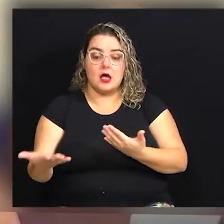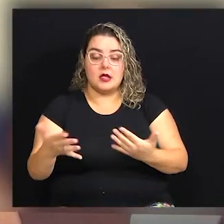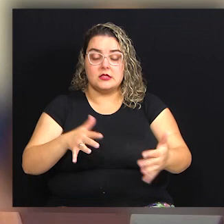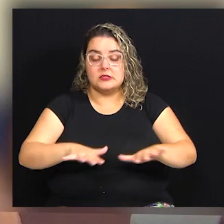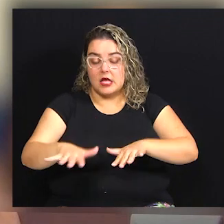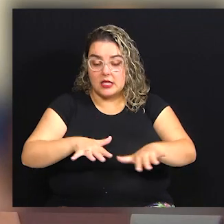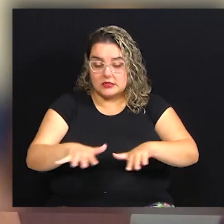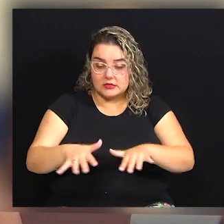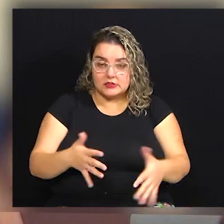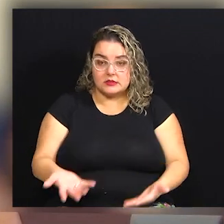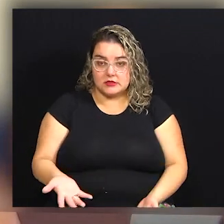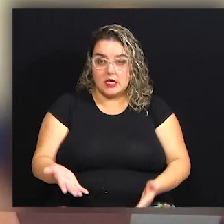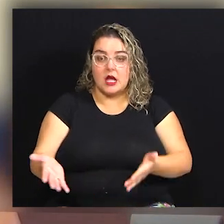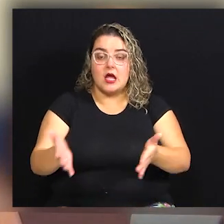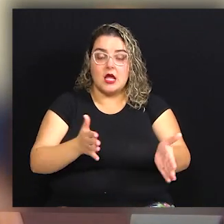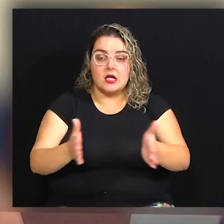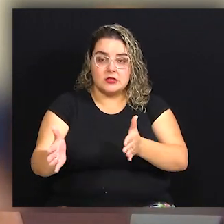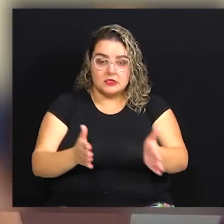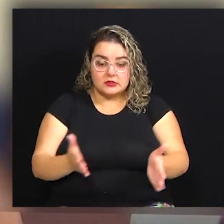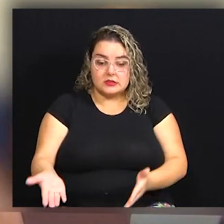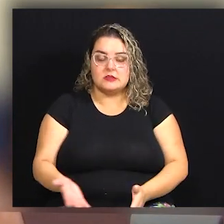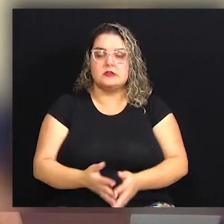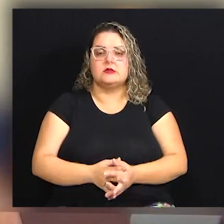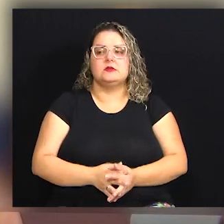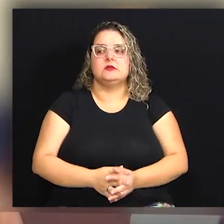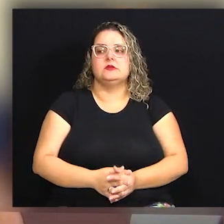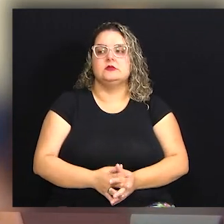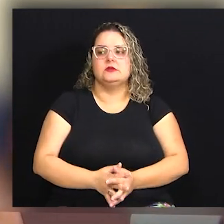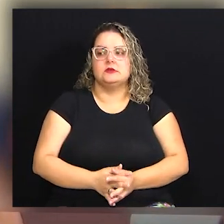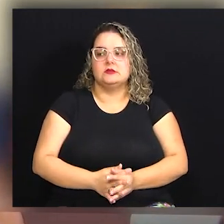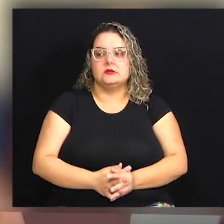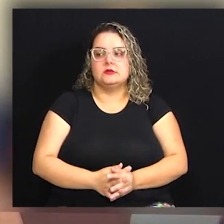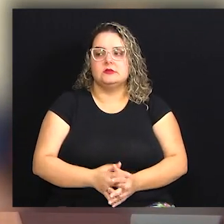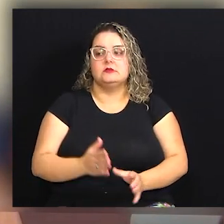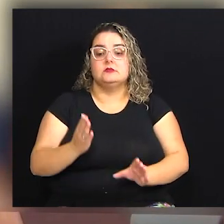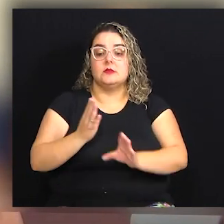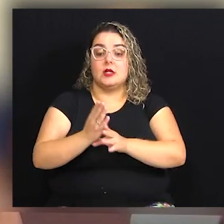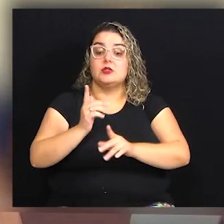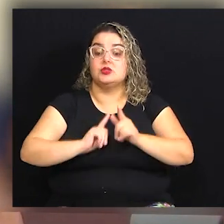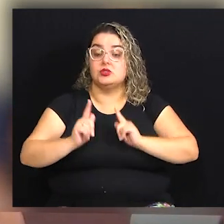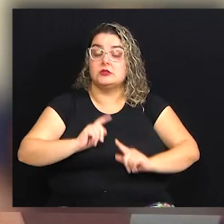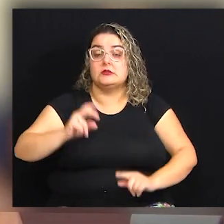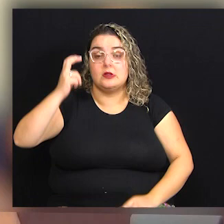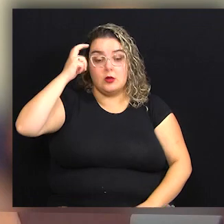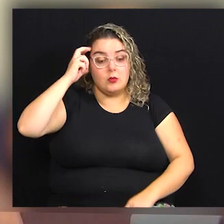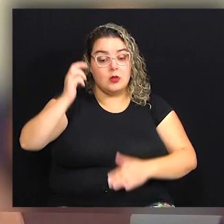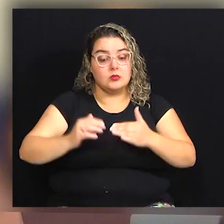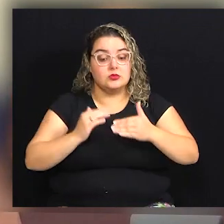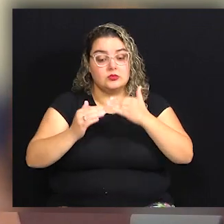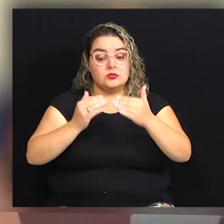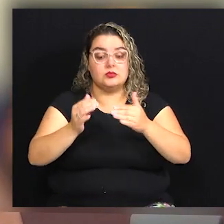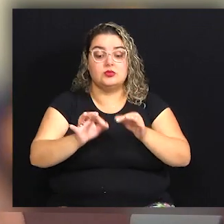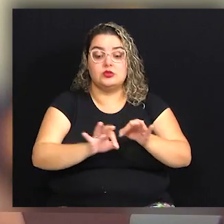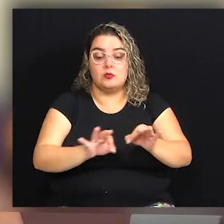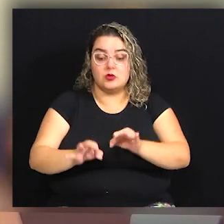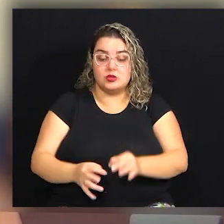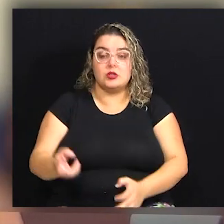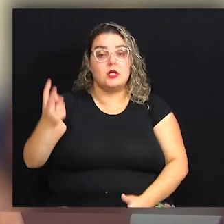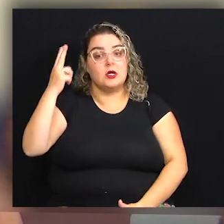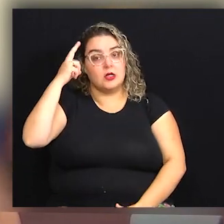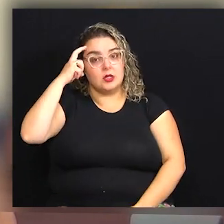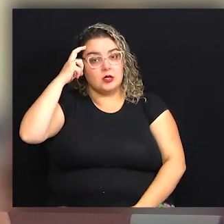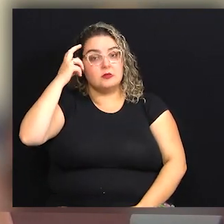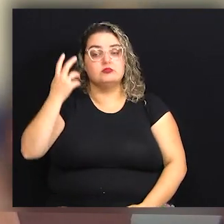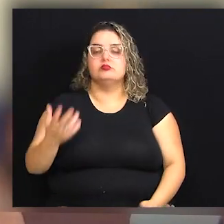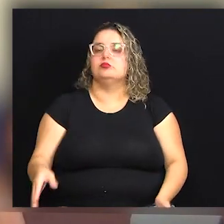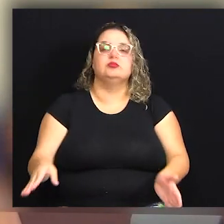acessível, os meios de produção dela, eu acabei me deparando com a gestão cultural, né, com o desenvolvimento de projetos culturais.